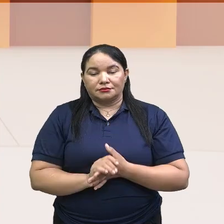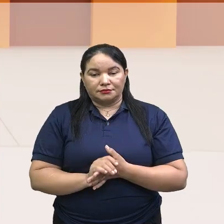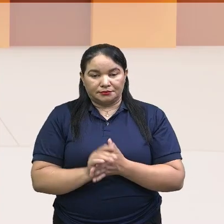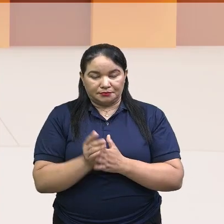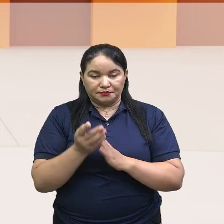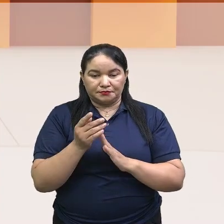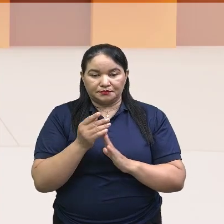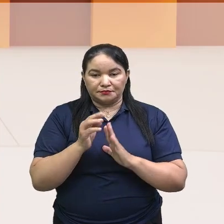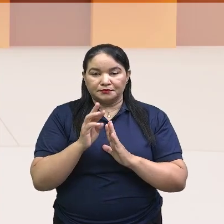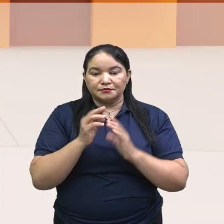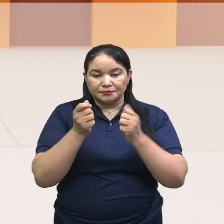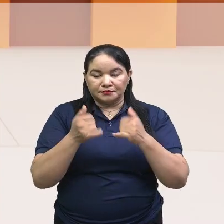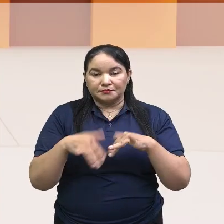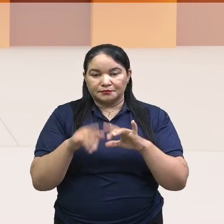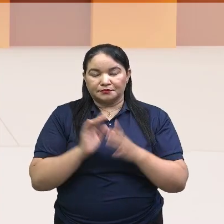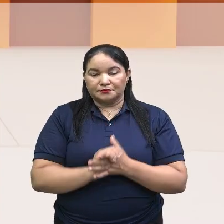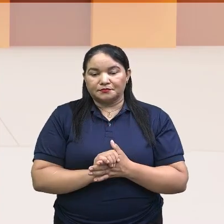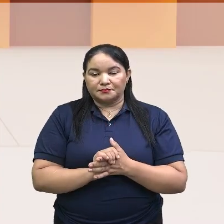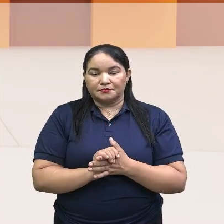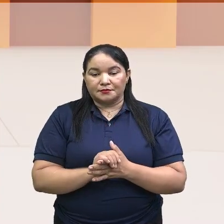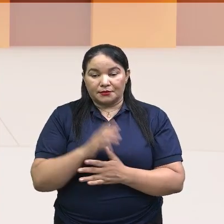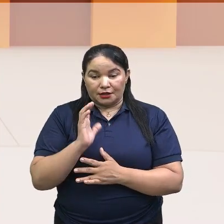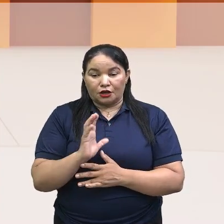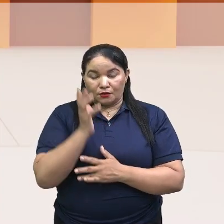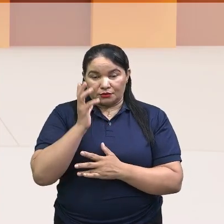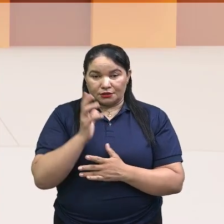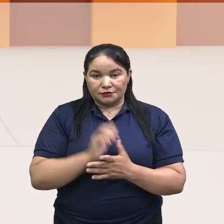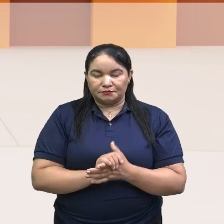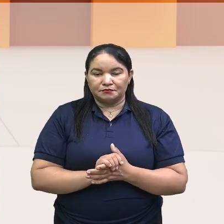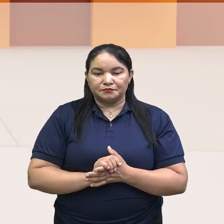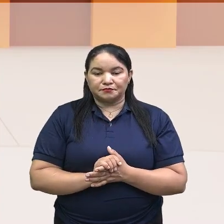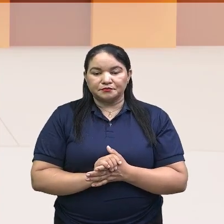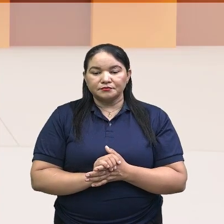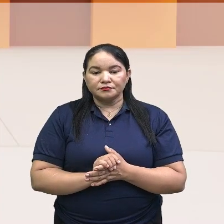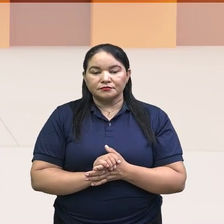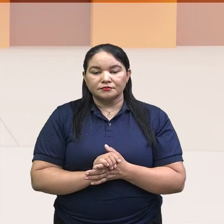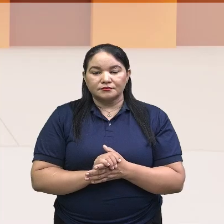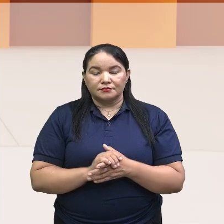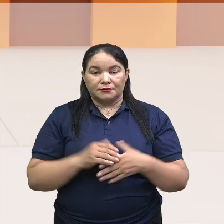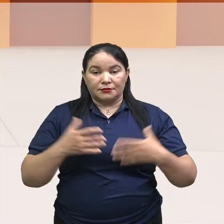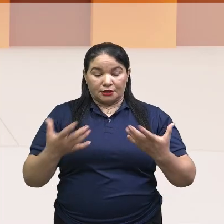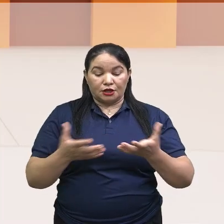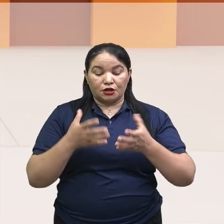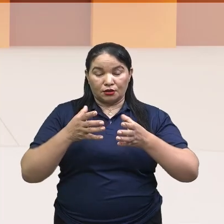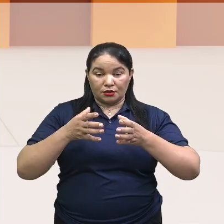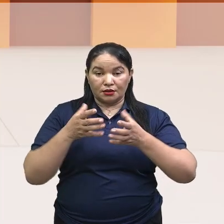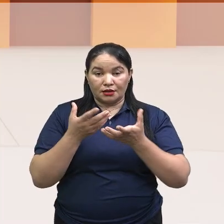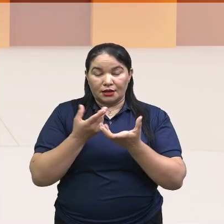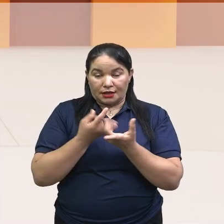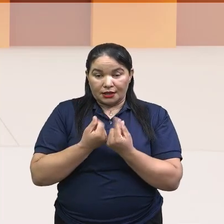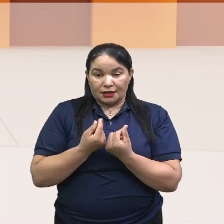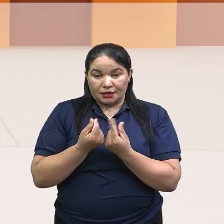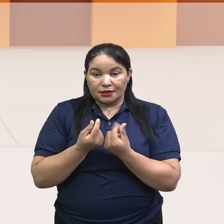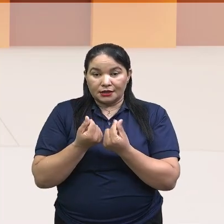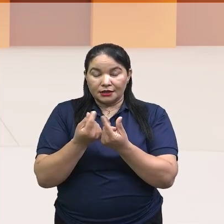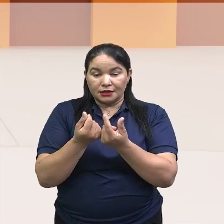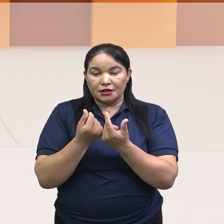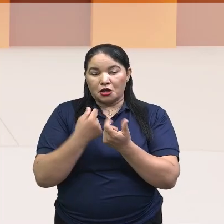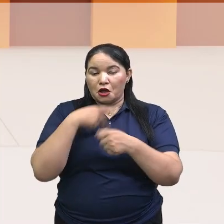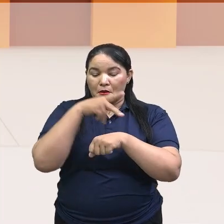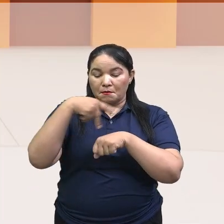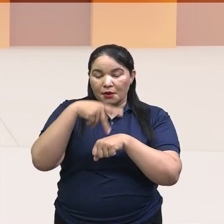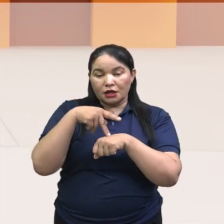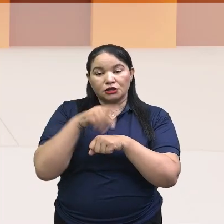refere-se à situação em que a maior parte da riqueza, né, de um país ou